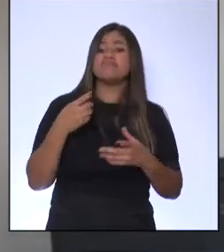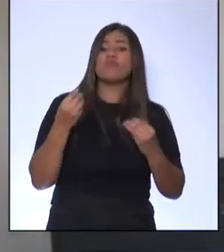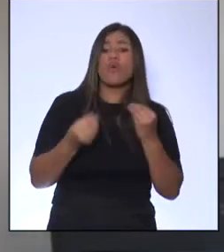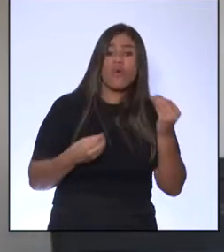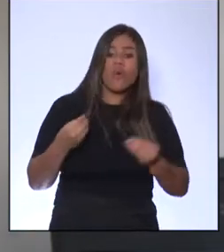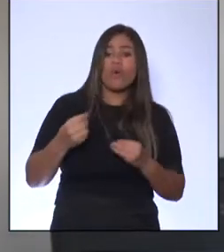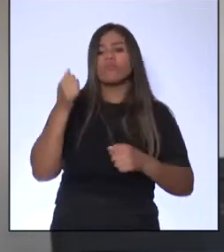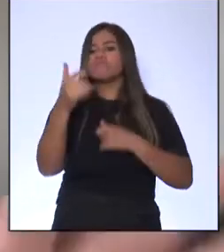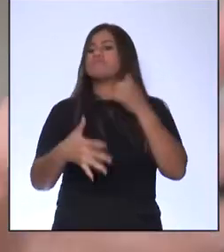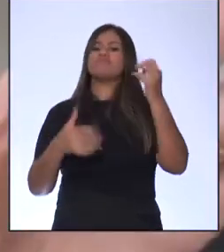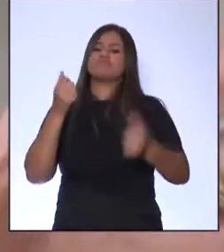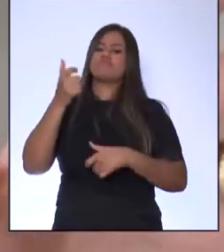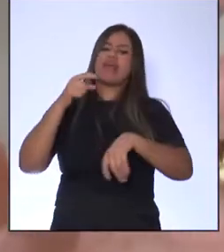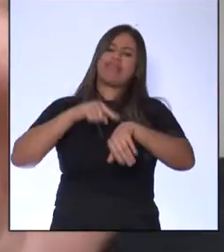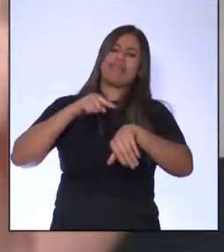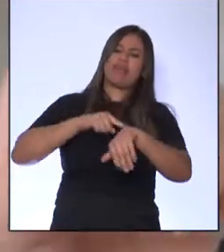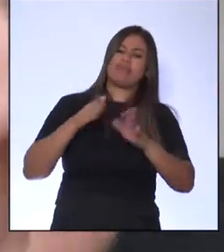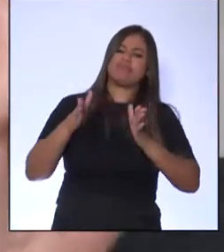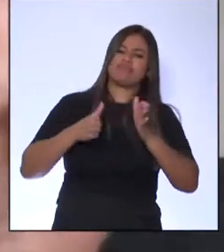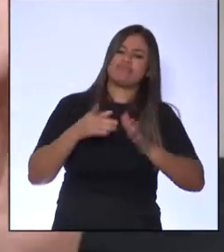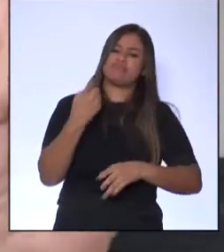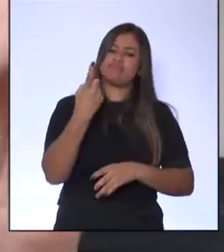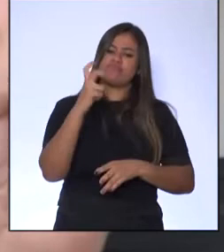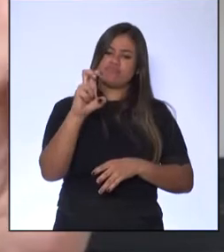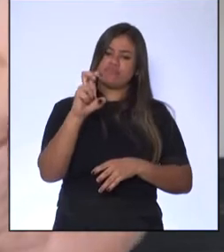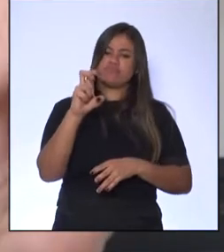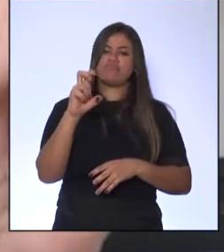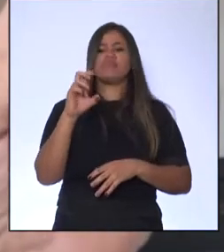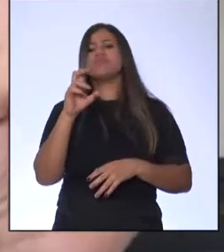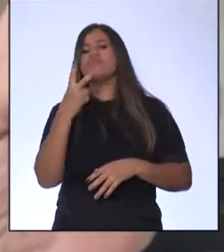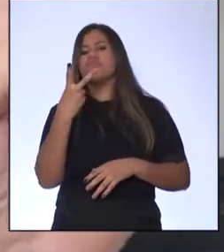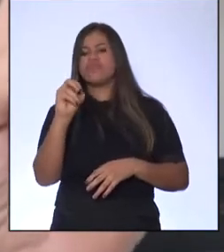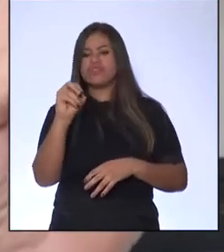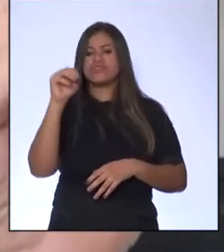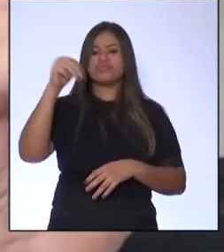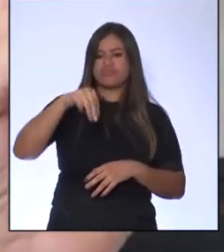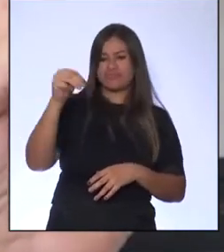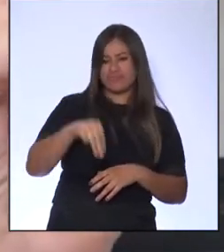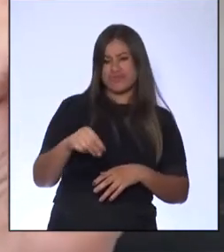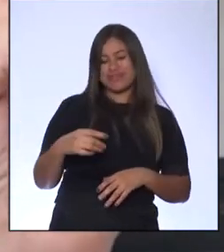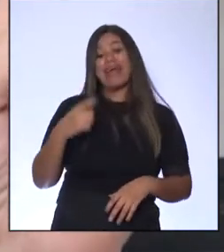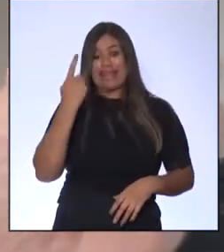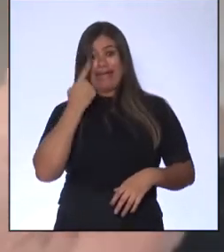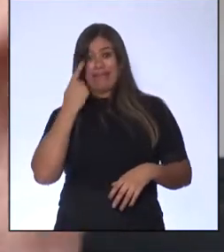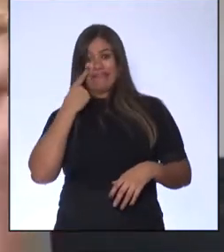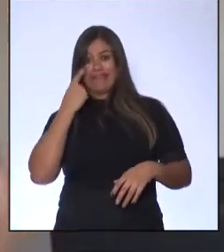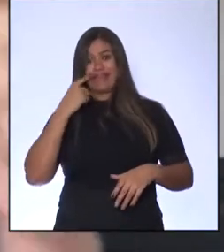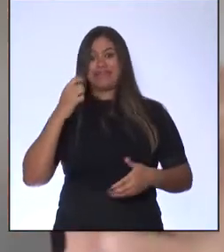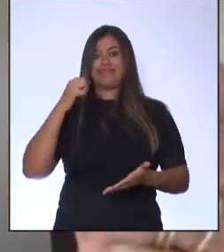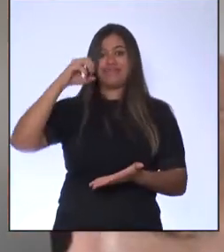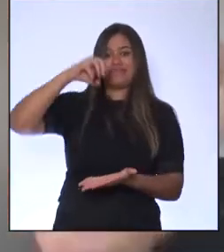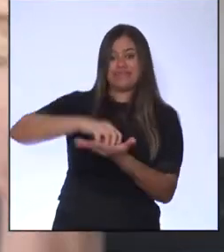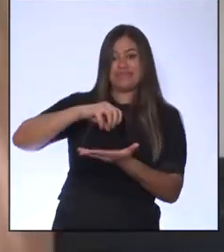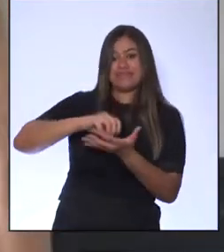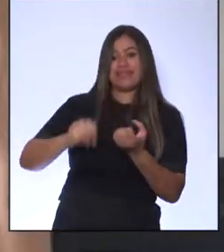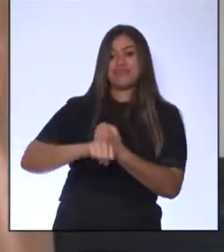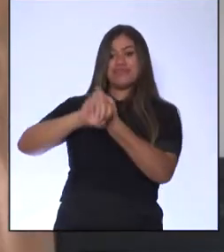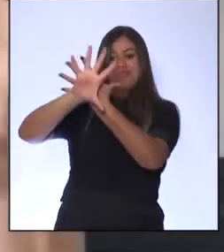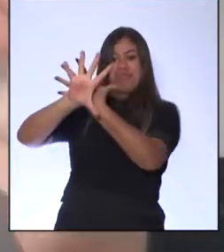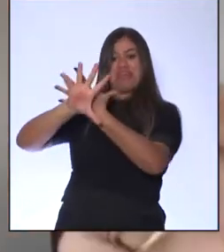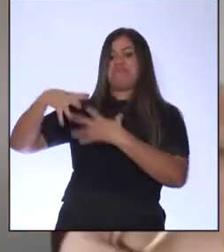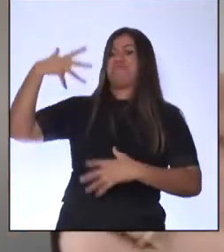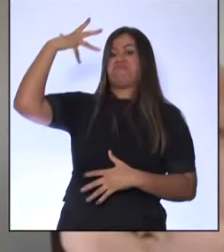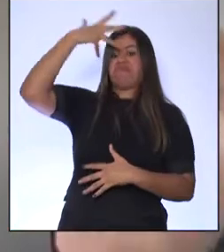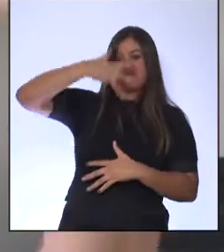sua exposição. Olha, gente, que privilégio, hein, que o Centro de Mídia está dando para a rede hoje. Uma palestra